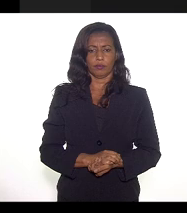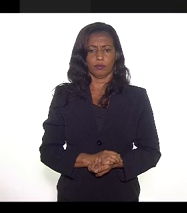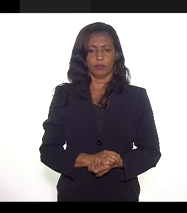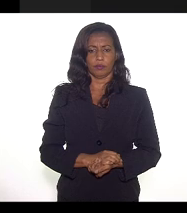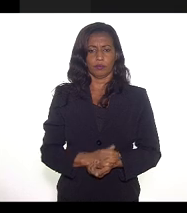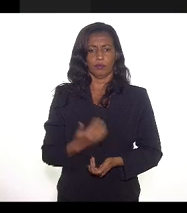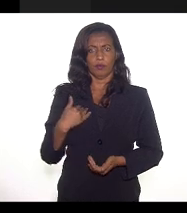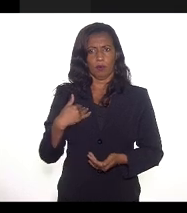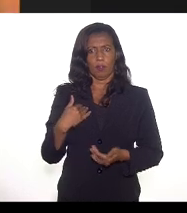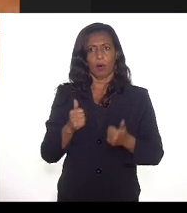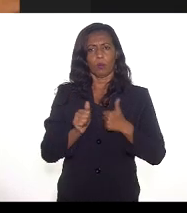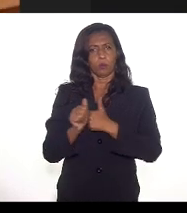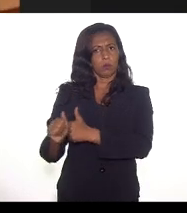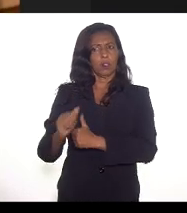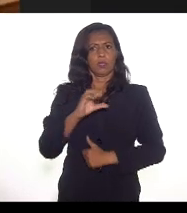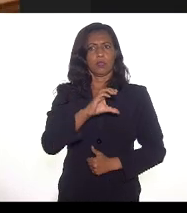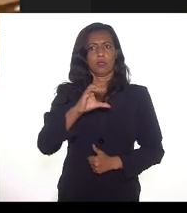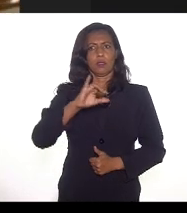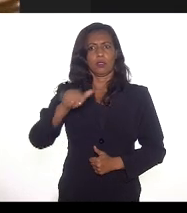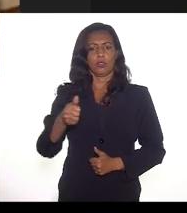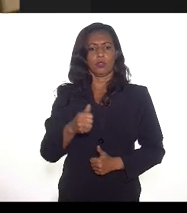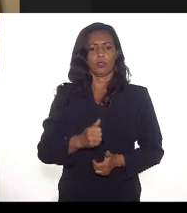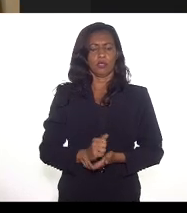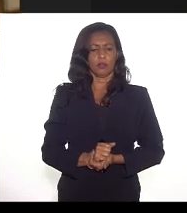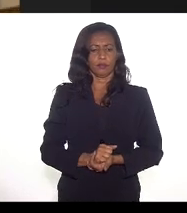Acompanho o CCJ, presidente.